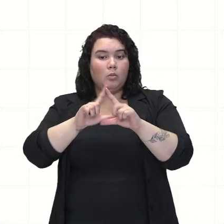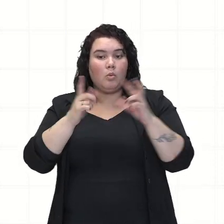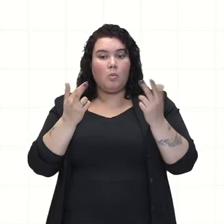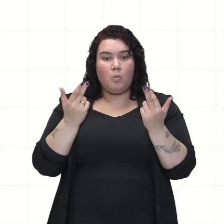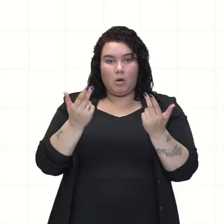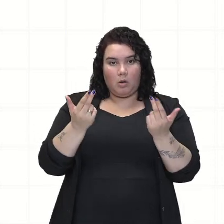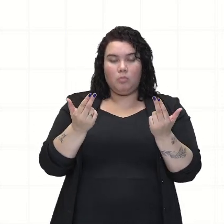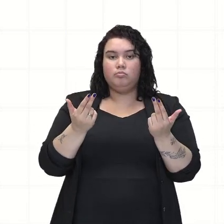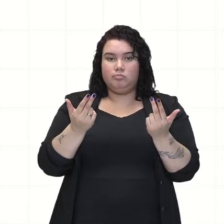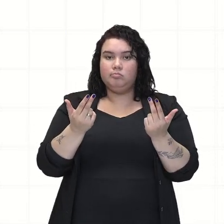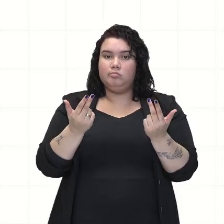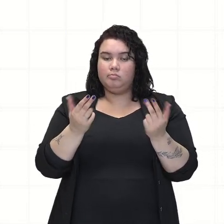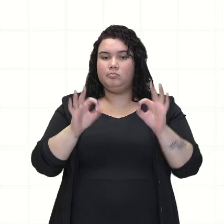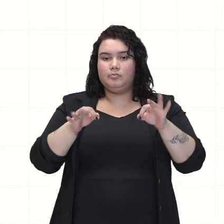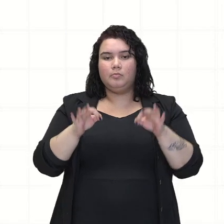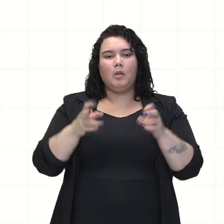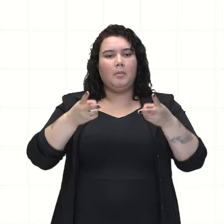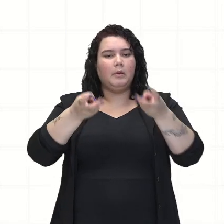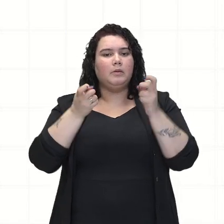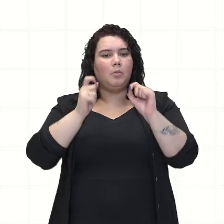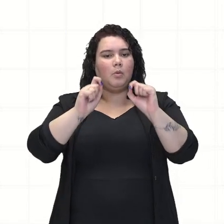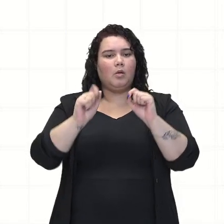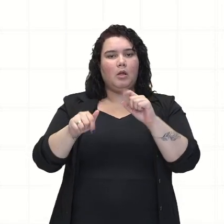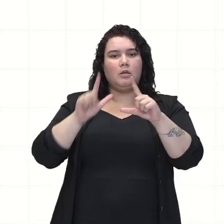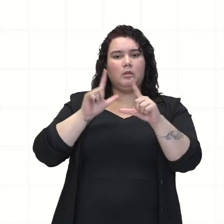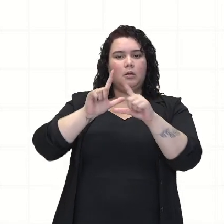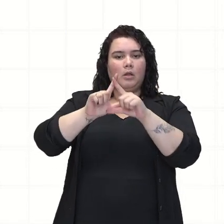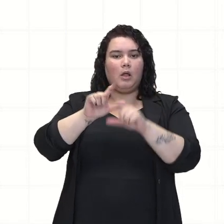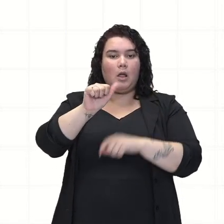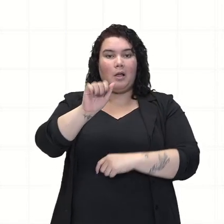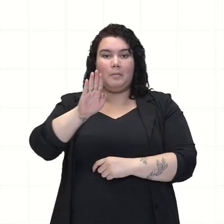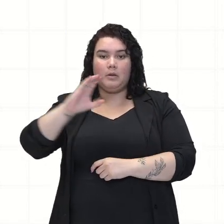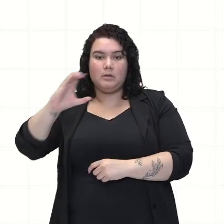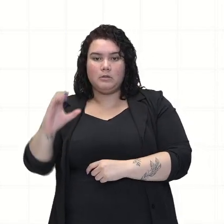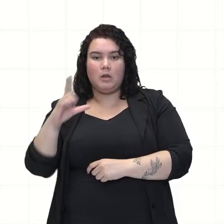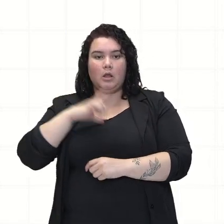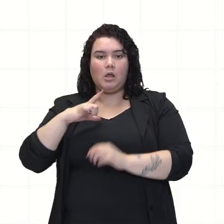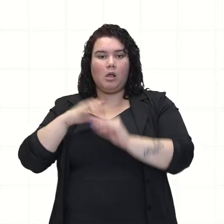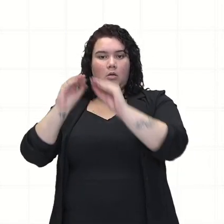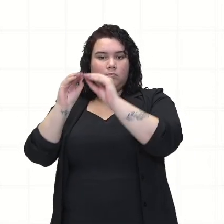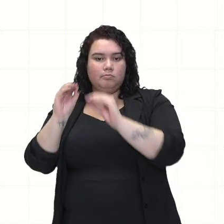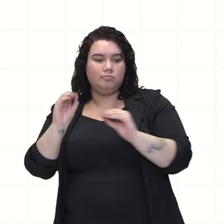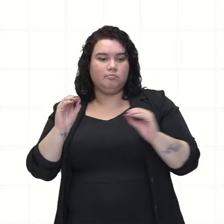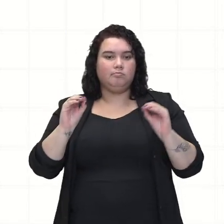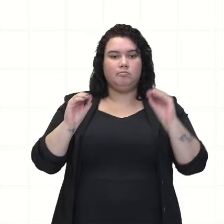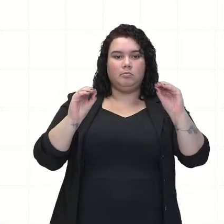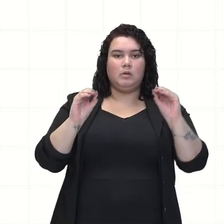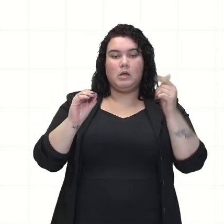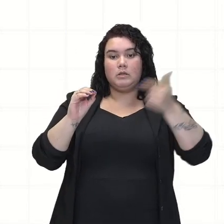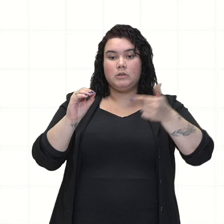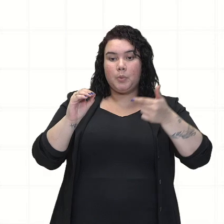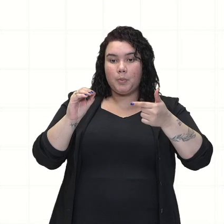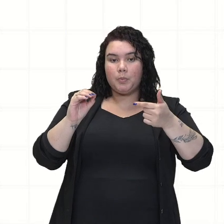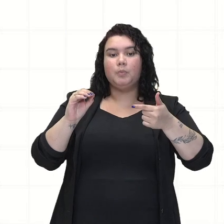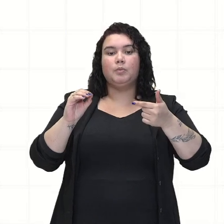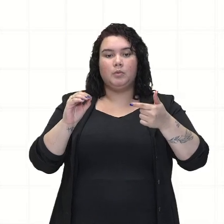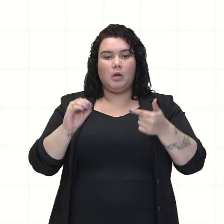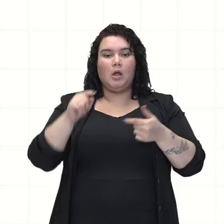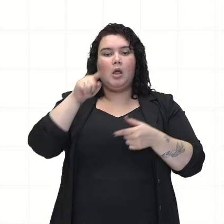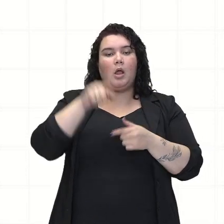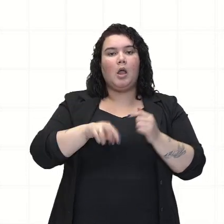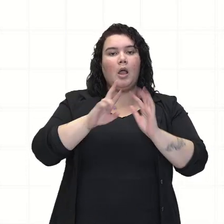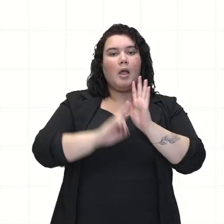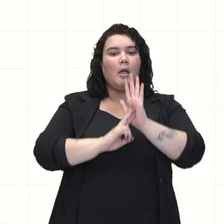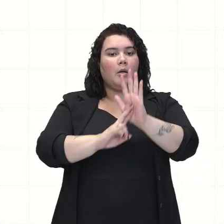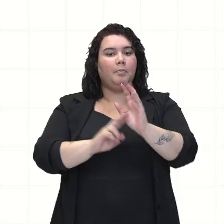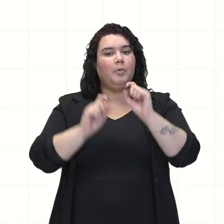iguais. Podemos dizer que o triângulo ABC se moveu para a segunda posição, representada